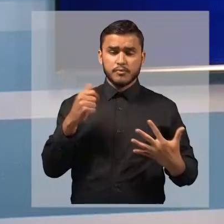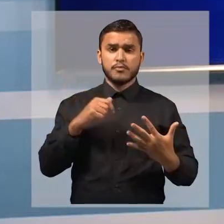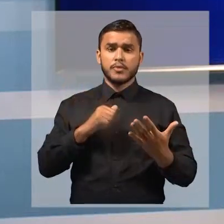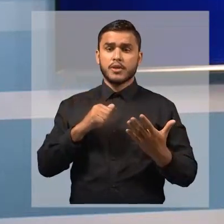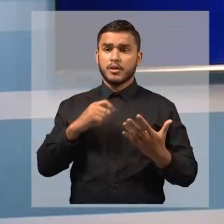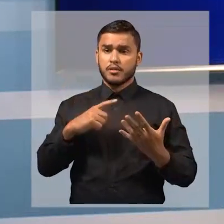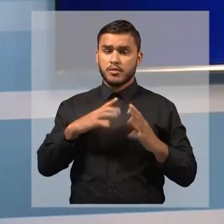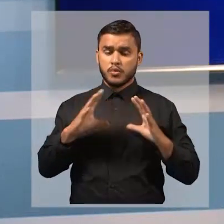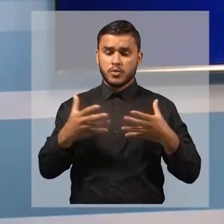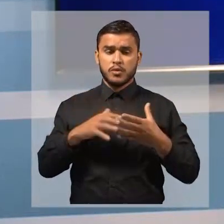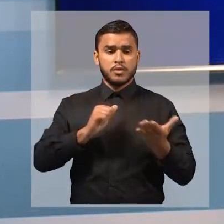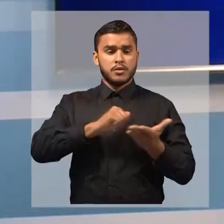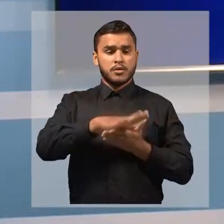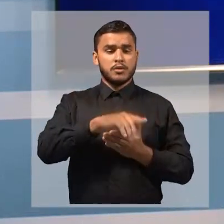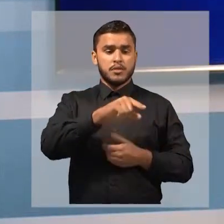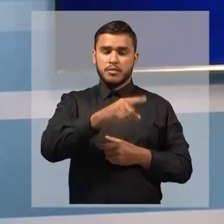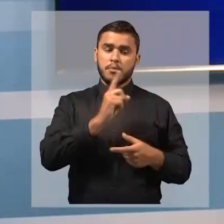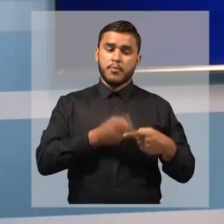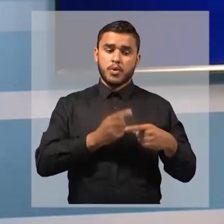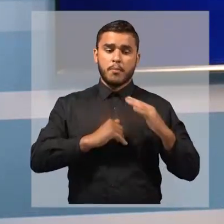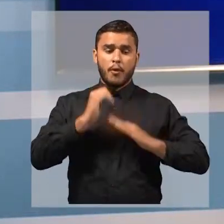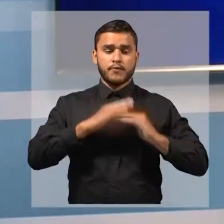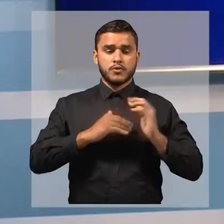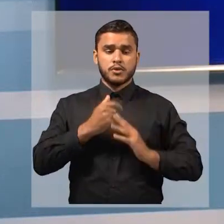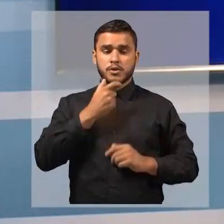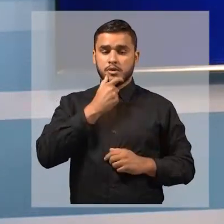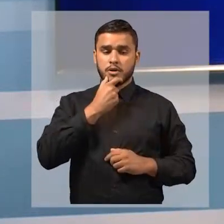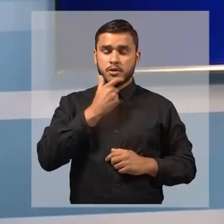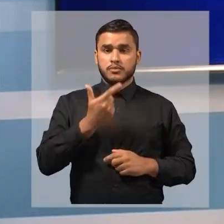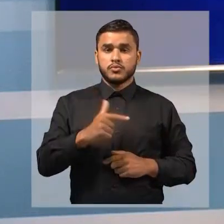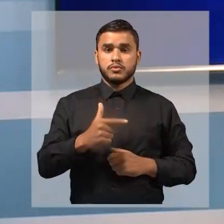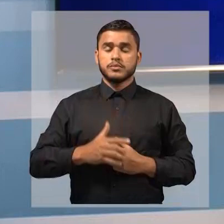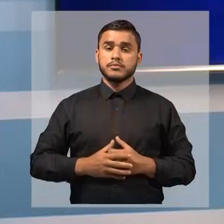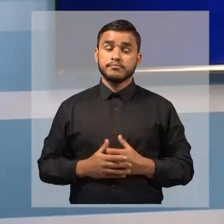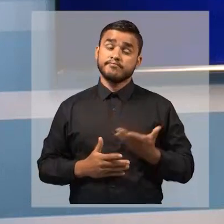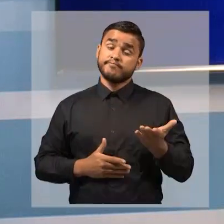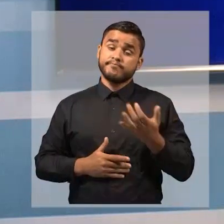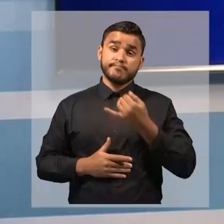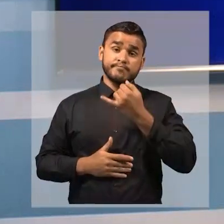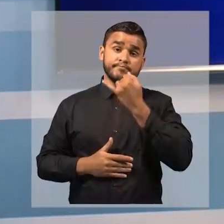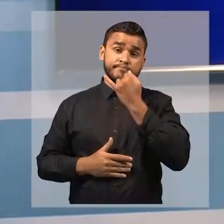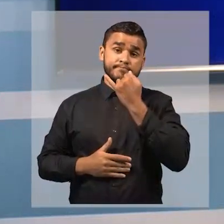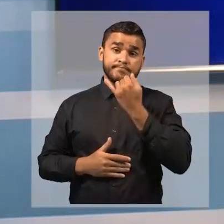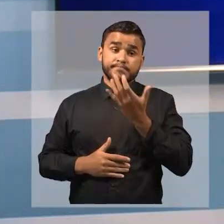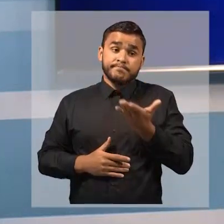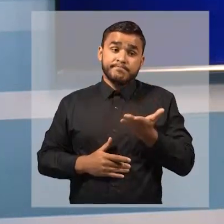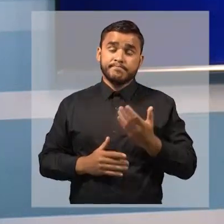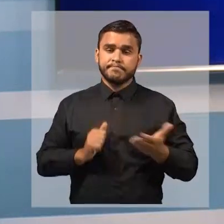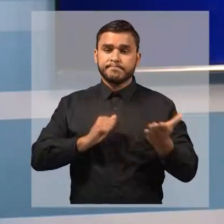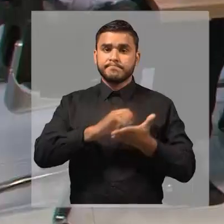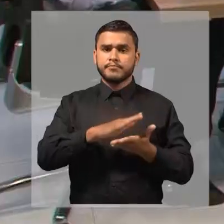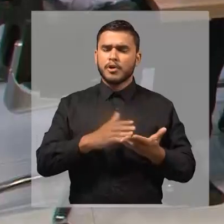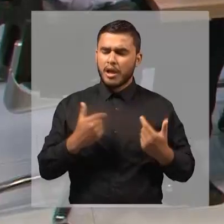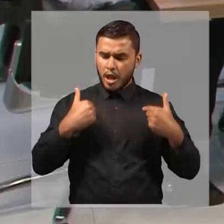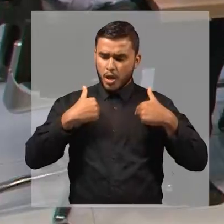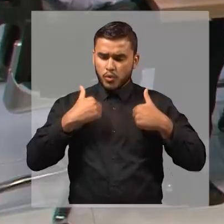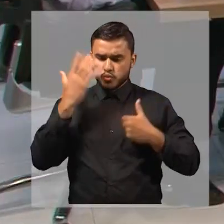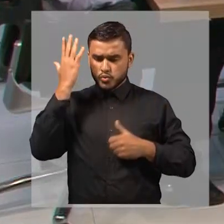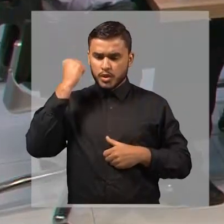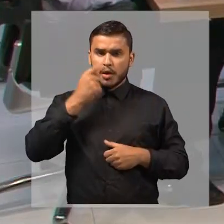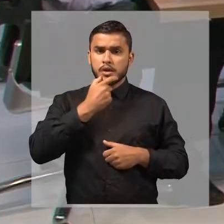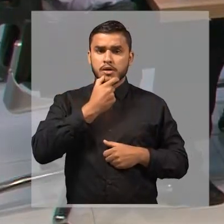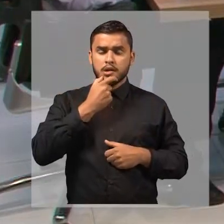dos assessores do ministério alegando isso, que ele não tinha inglês fluente. Lembra? Aquele foi demitido? Porque é normal